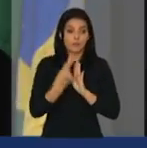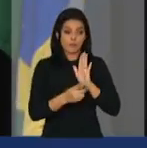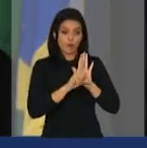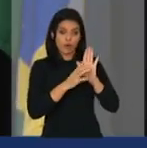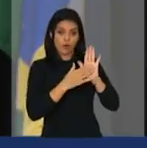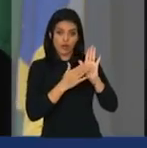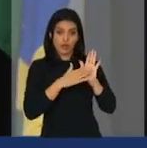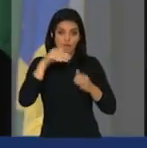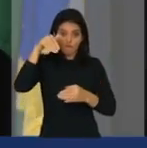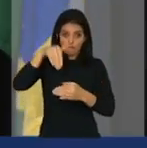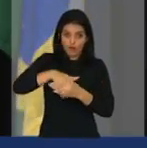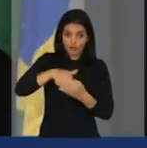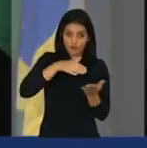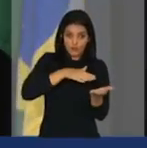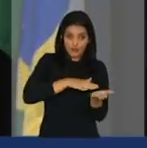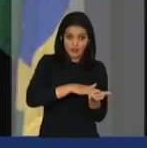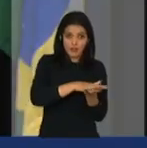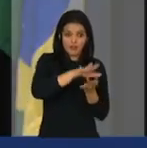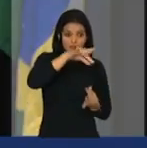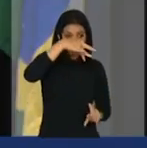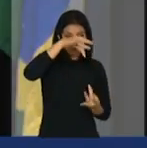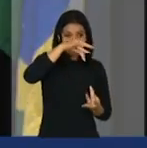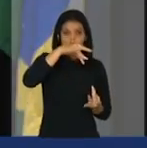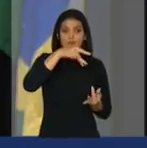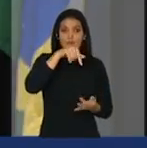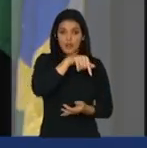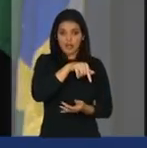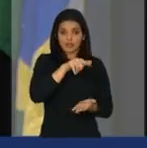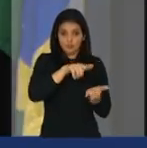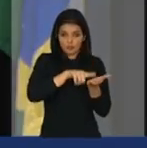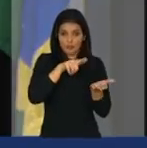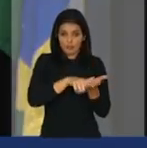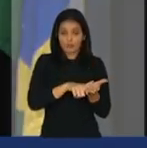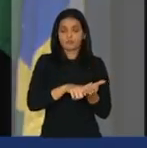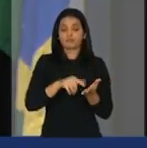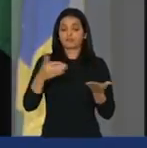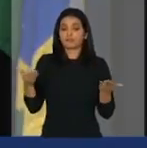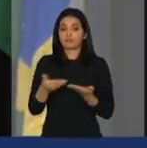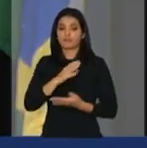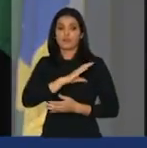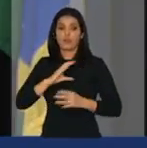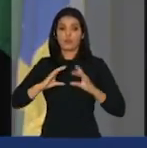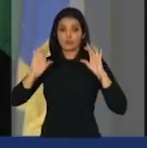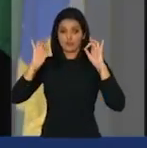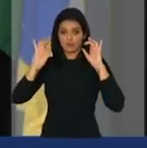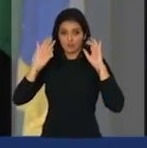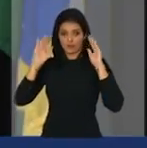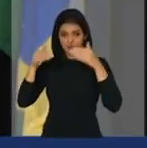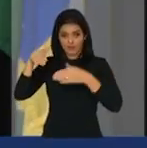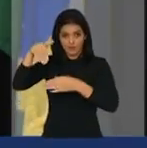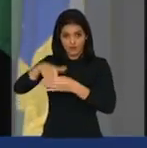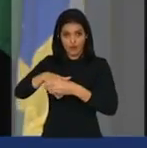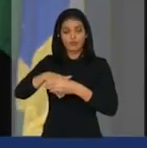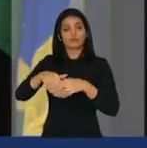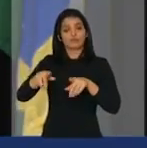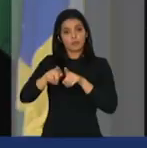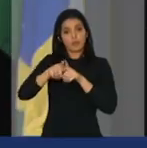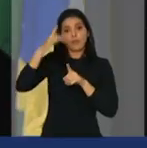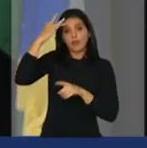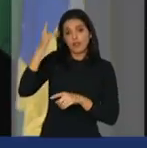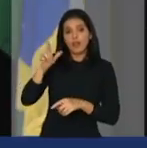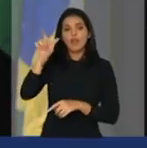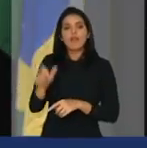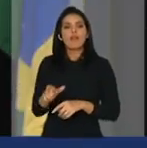voto impresso que ocorre agora na comissão especial e que vai ocorrer amanhã você pode tratativas